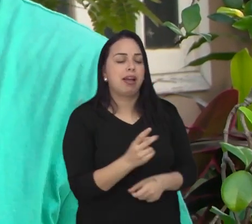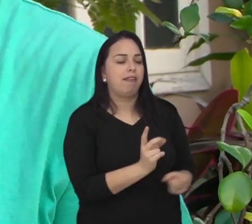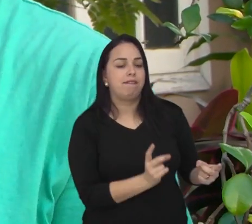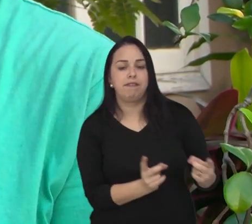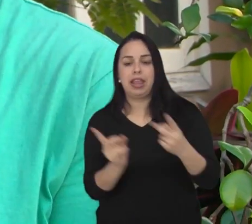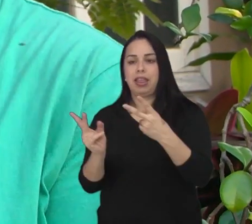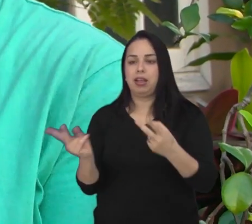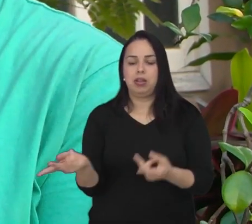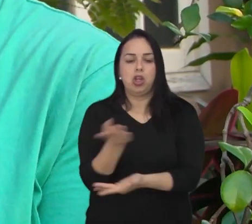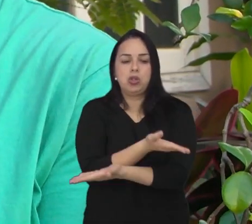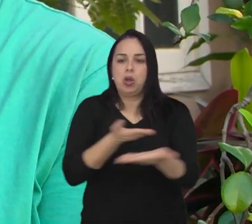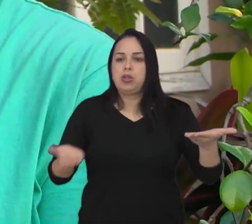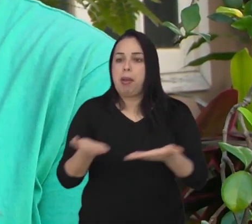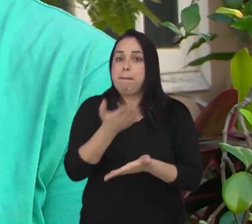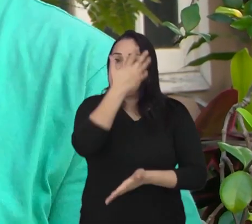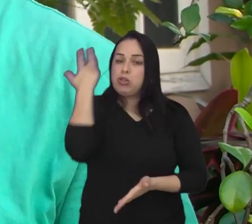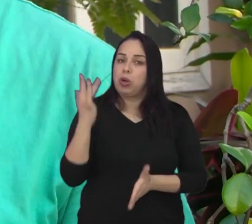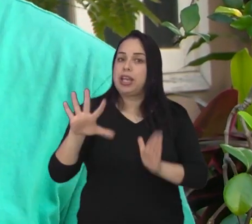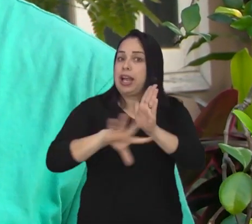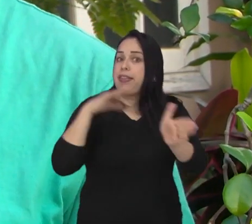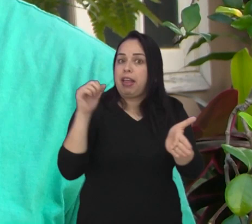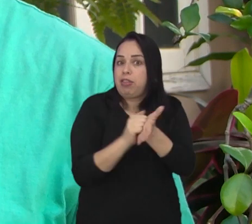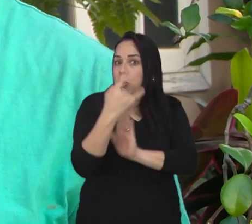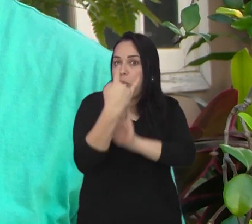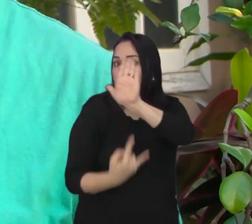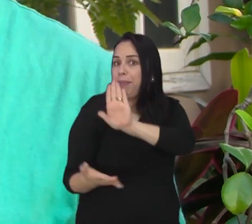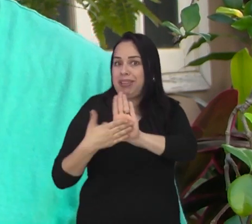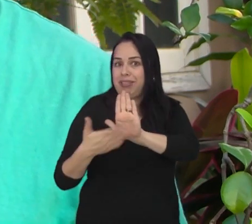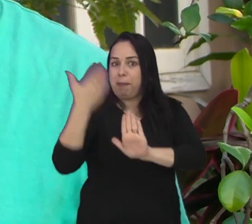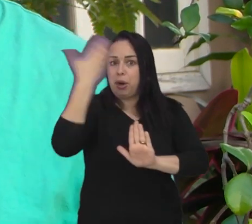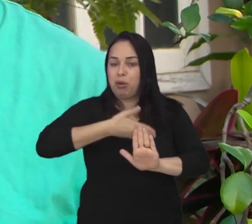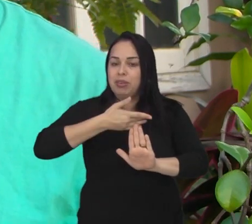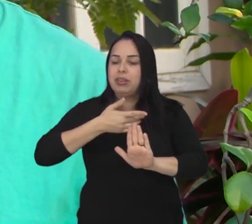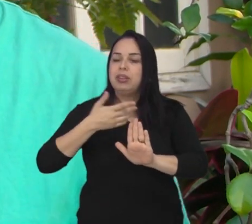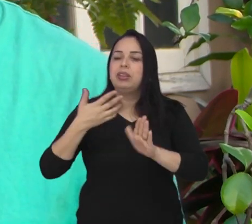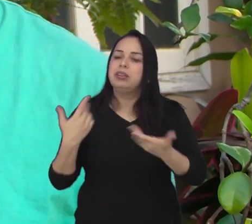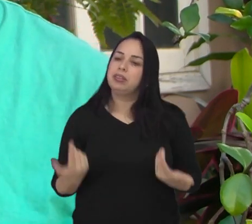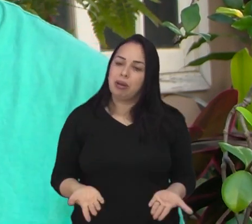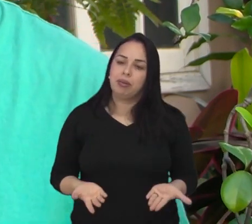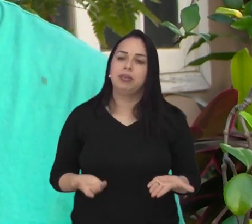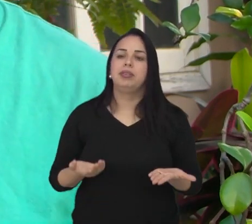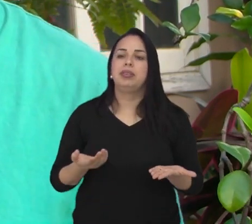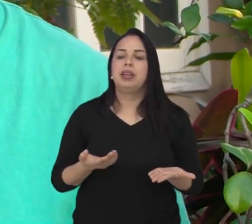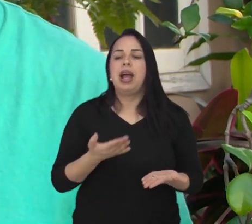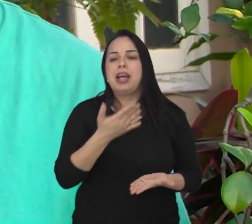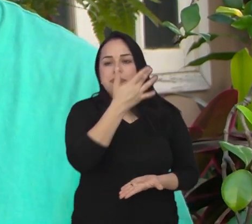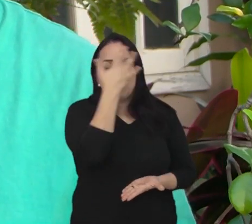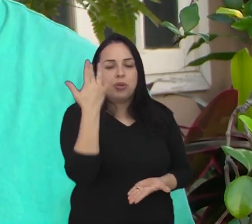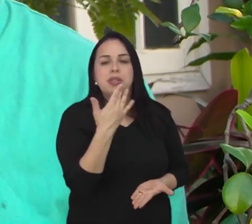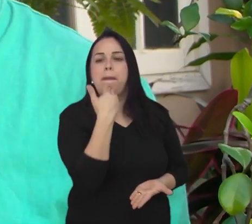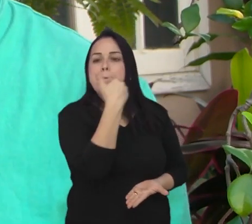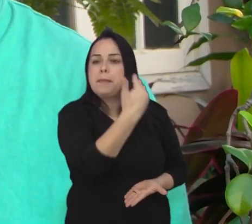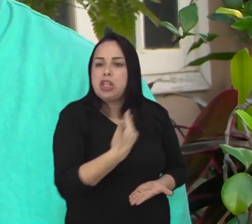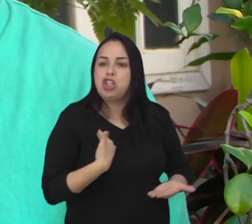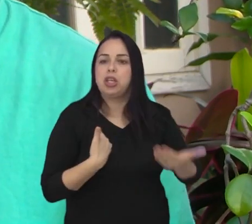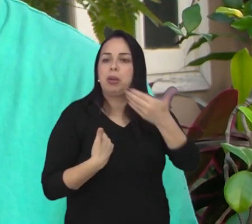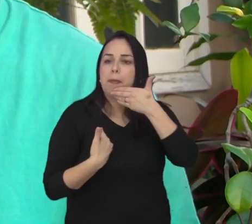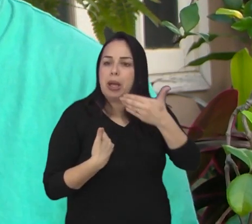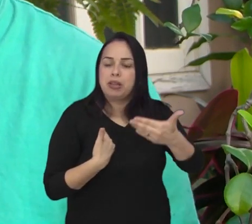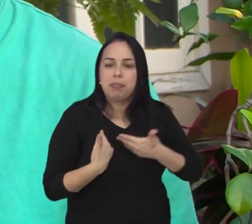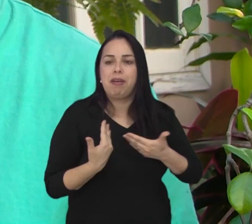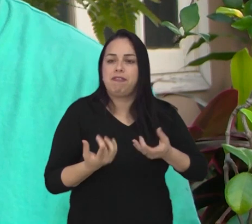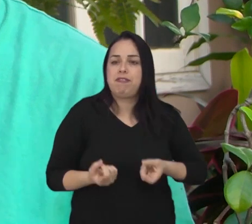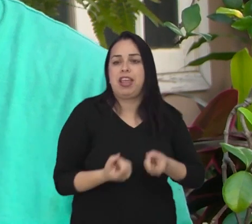entre meliponários cadastrados, a tendência é que você comece a receber aí um maior número